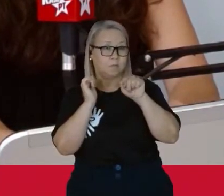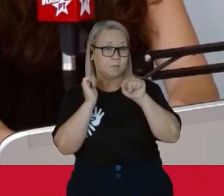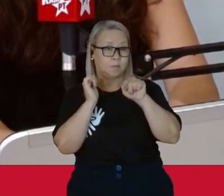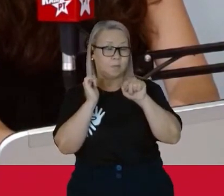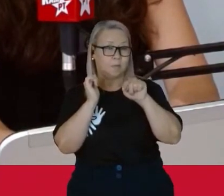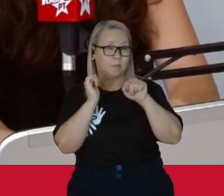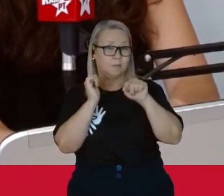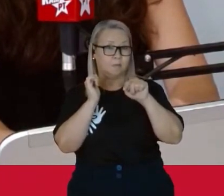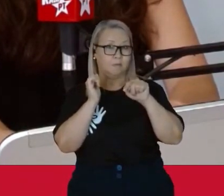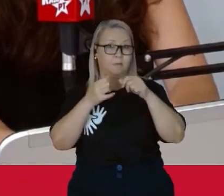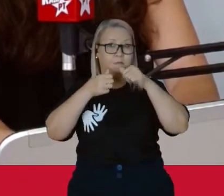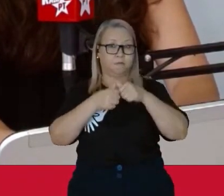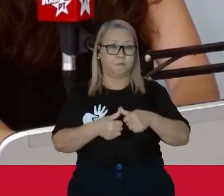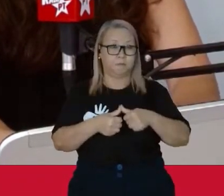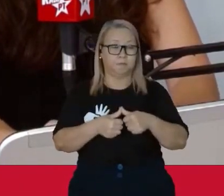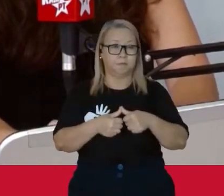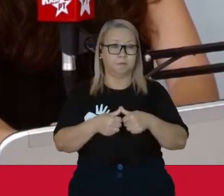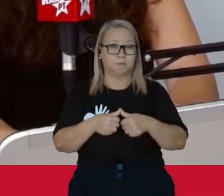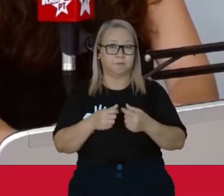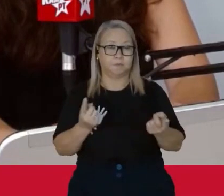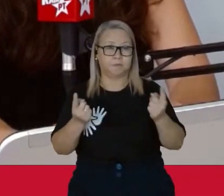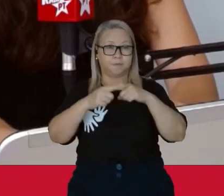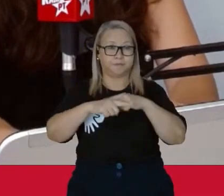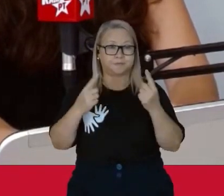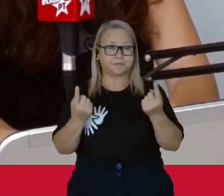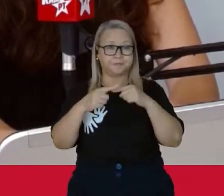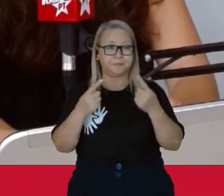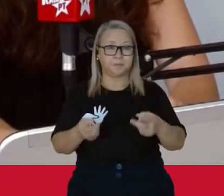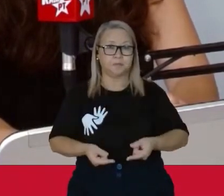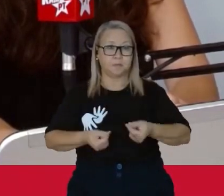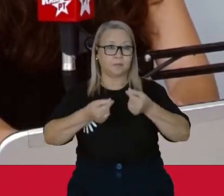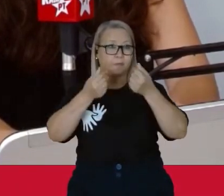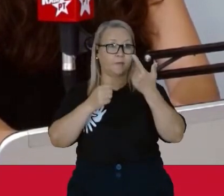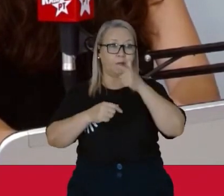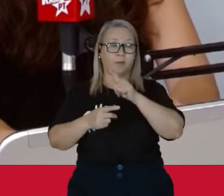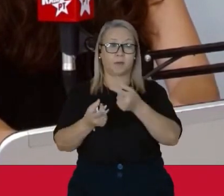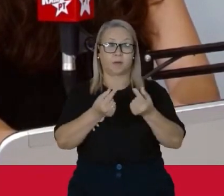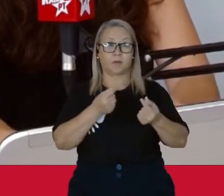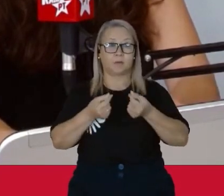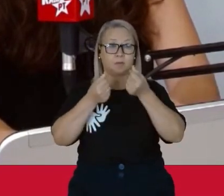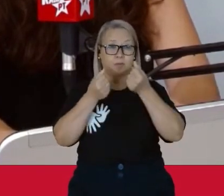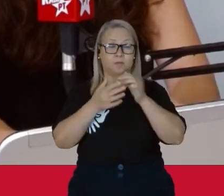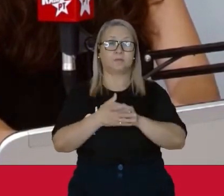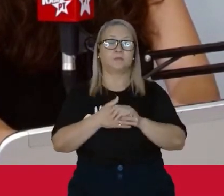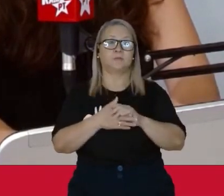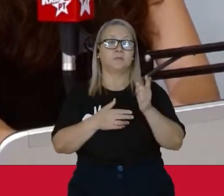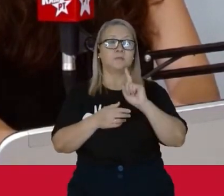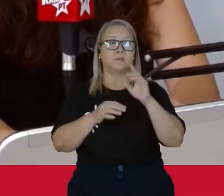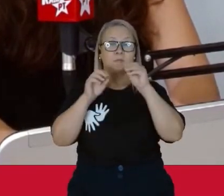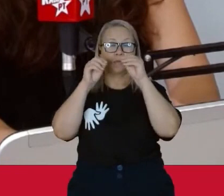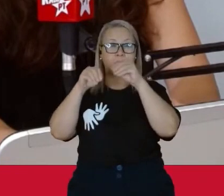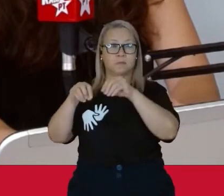Eles ficam nesse ping-pong o tempo todo e os caras estão ganhando muito dinheiro com isso. Não descarto, logicamente,